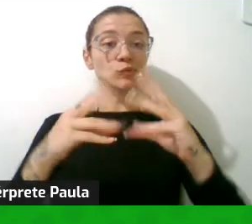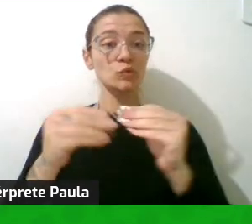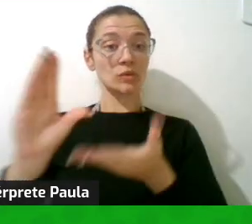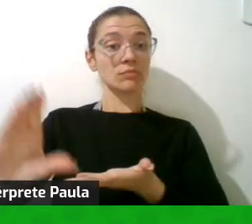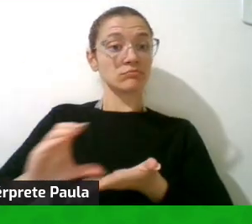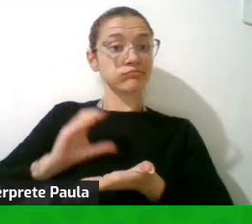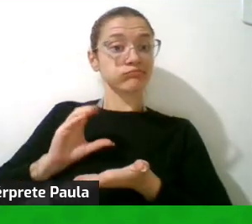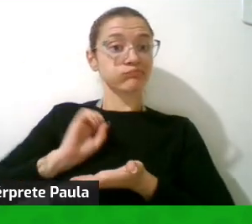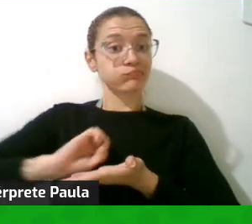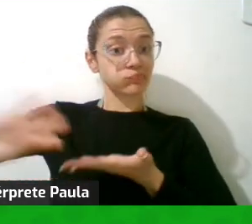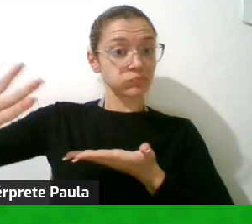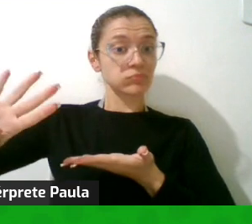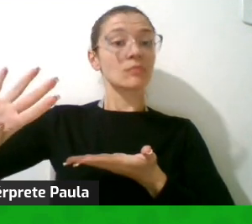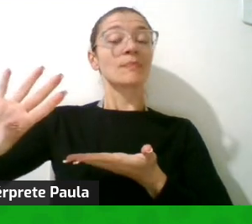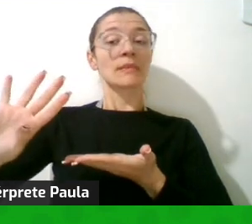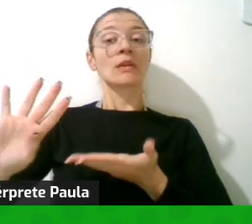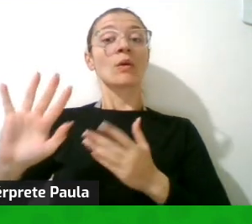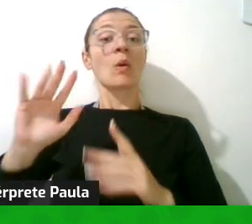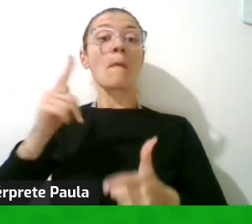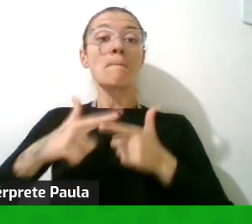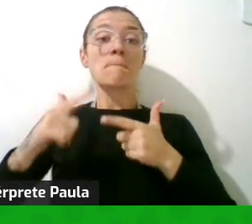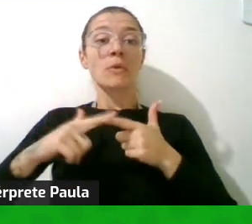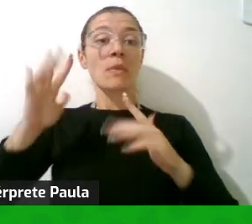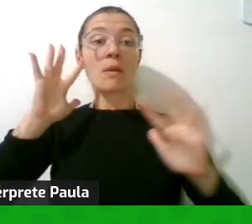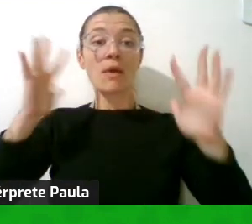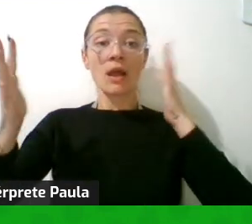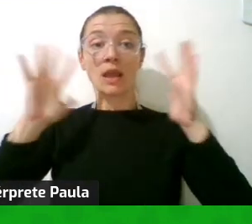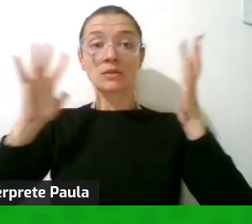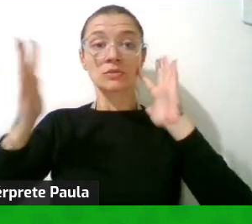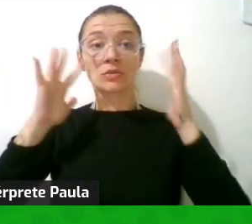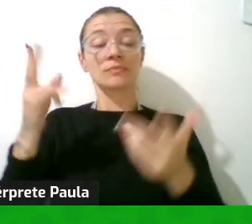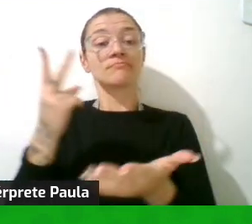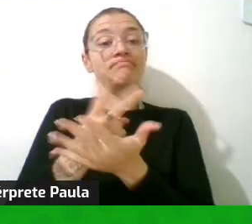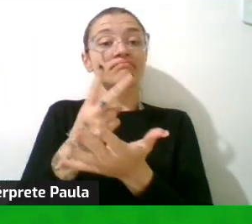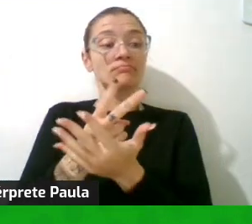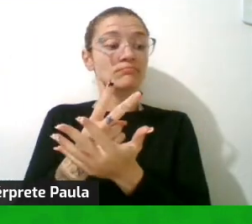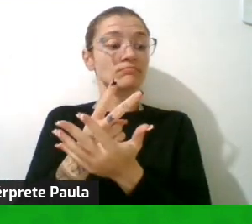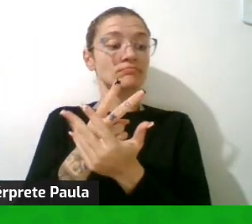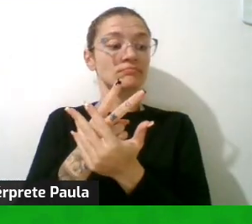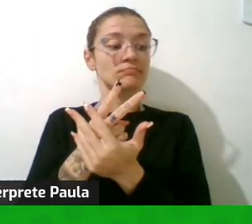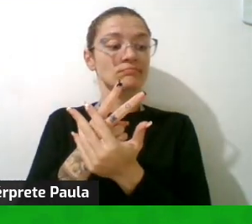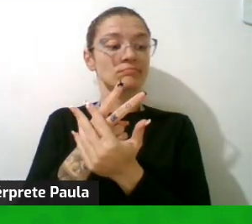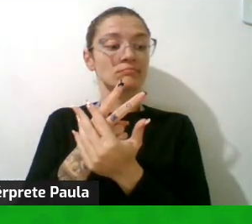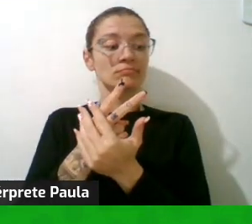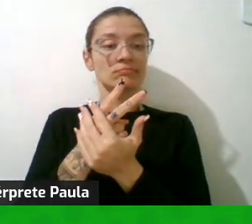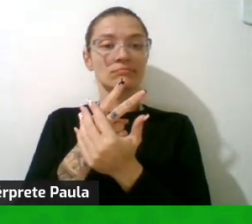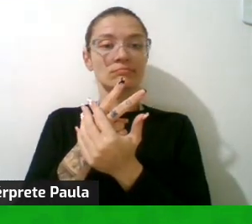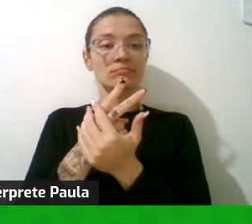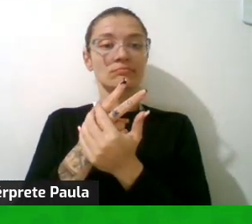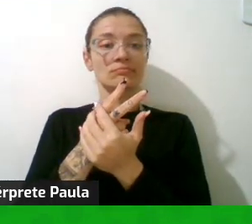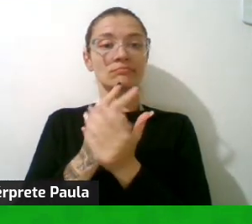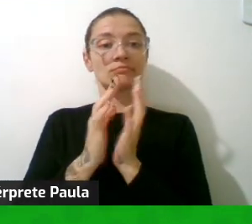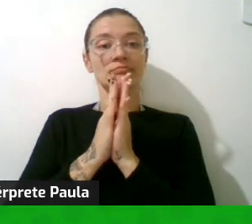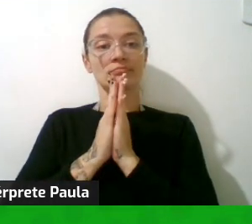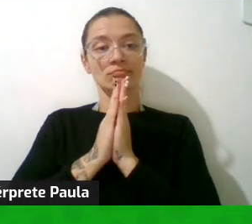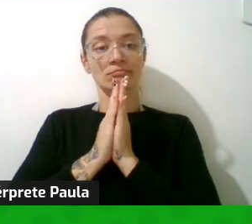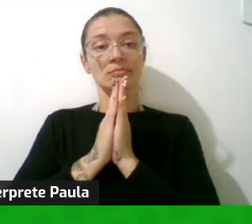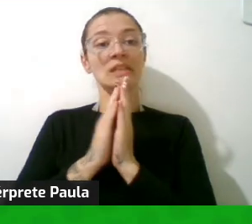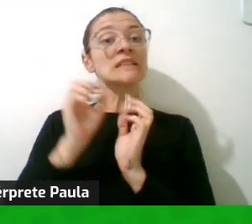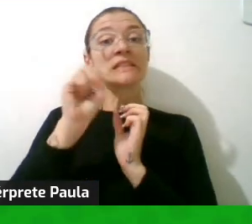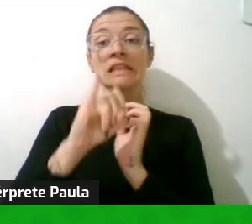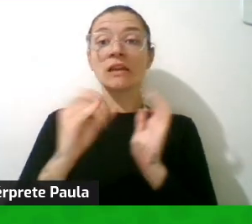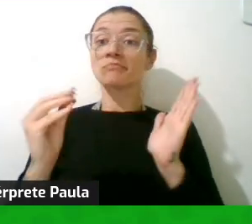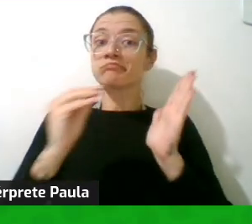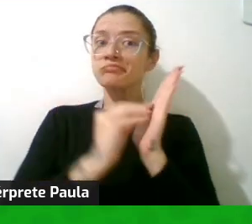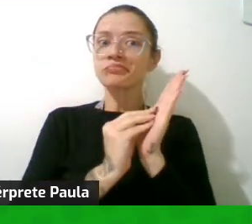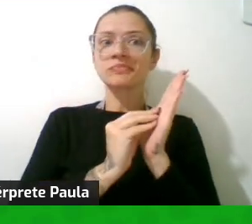mês, o problema é que ela resolve. Então, sempre que você tem, se você não tiver um lugar para anotar, você acaba se perdendo, não tem ali